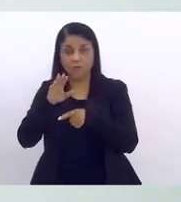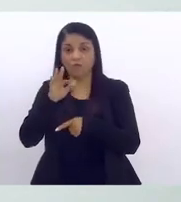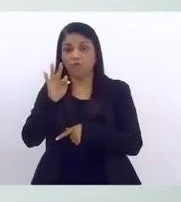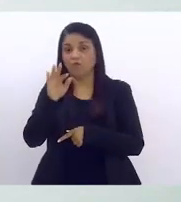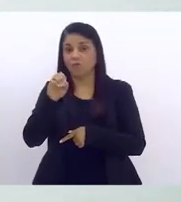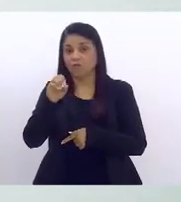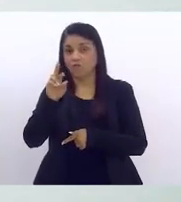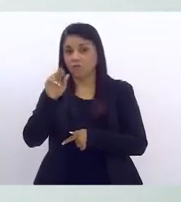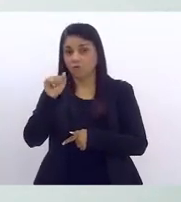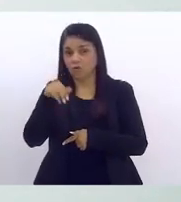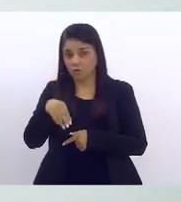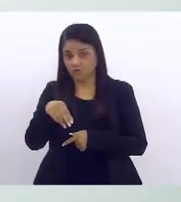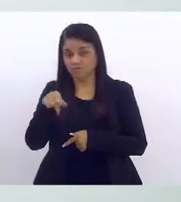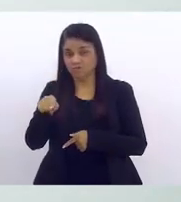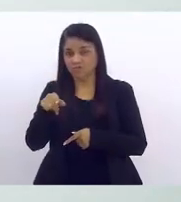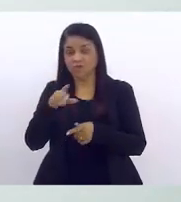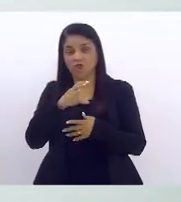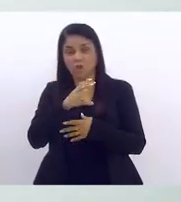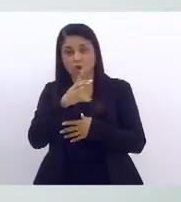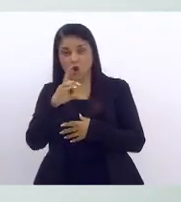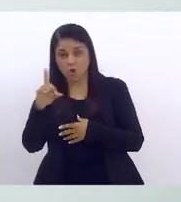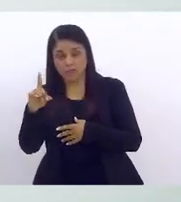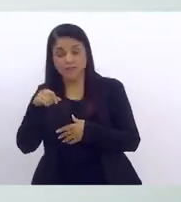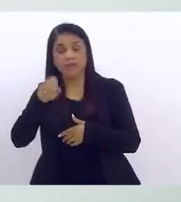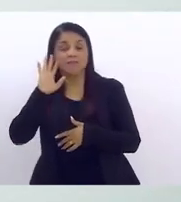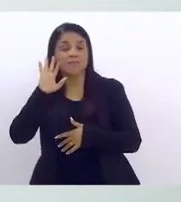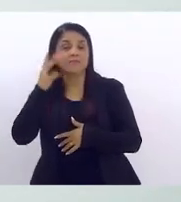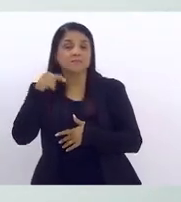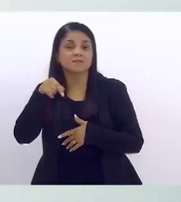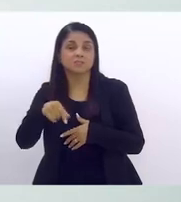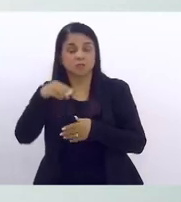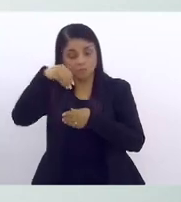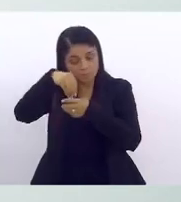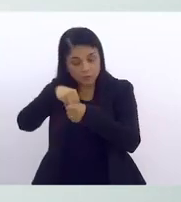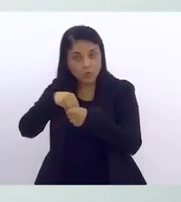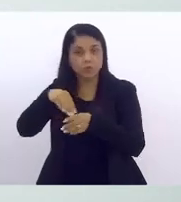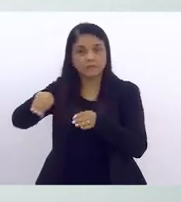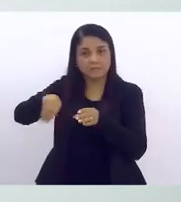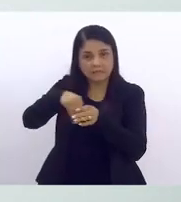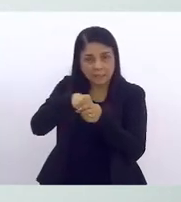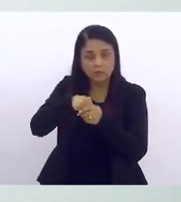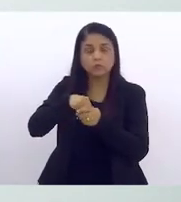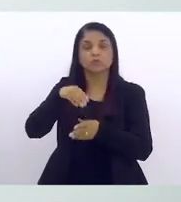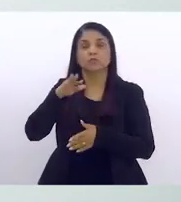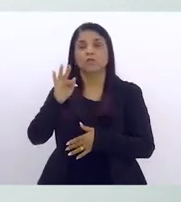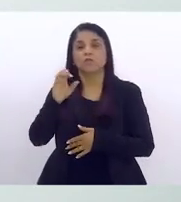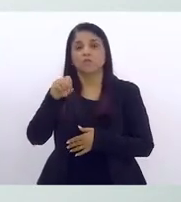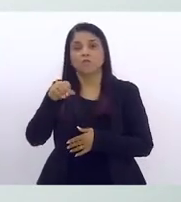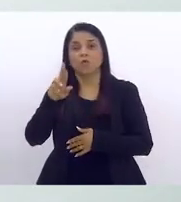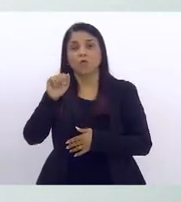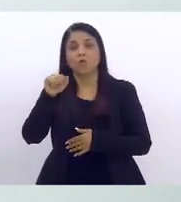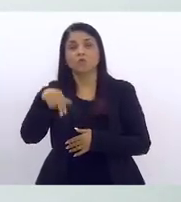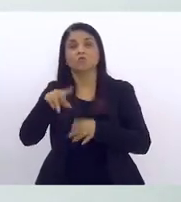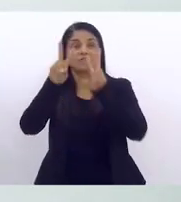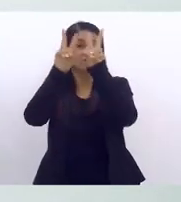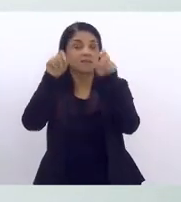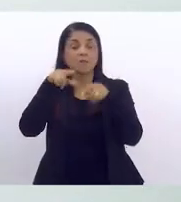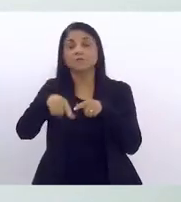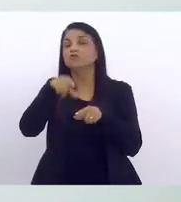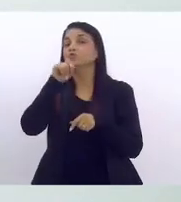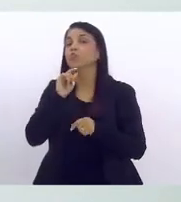ele coordena, mas quem decide são as pessoas do Fórum, e escolheu um tema. Que tema? Qual